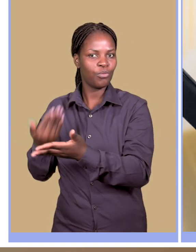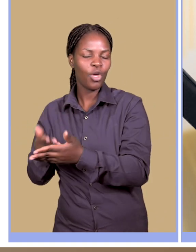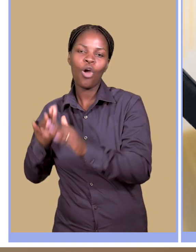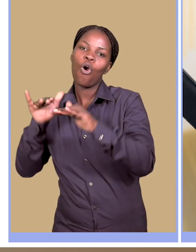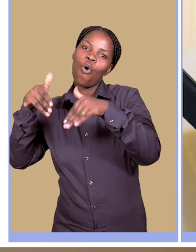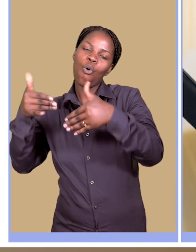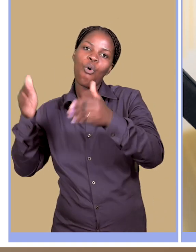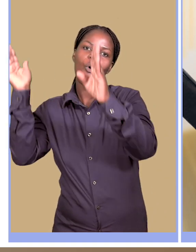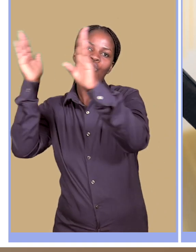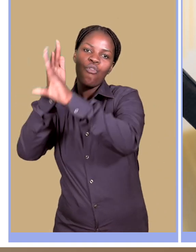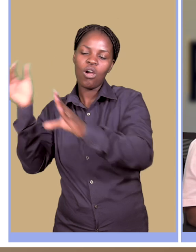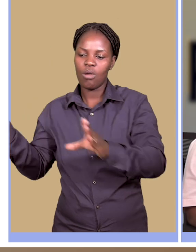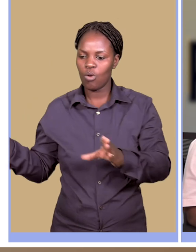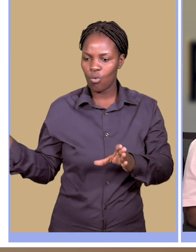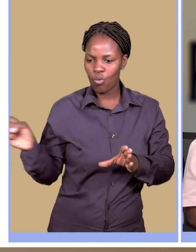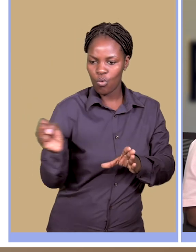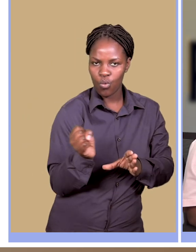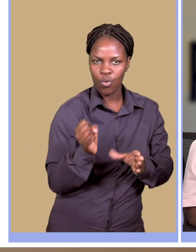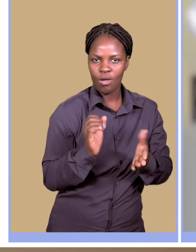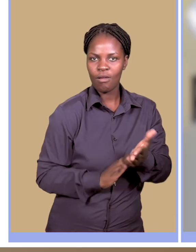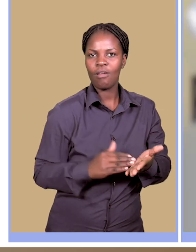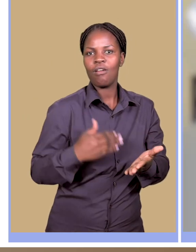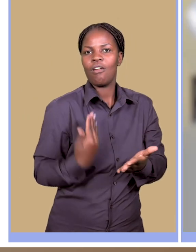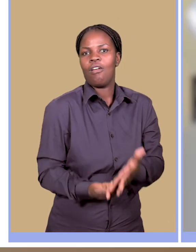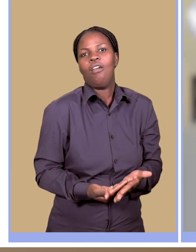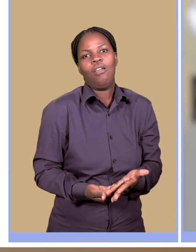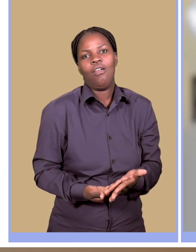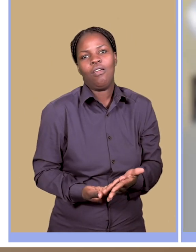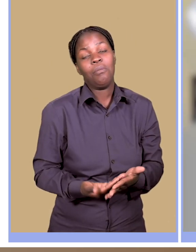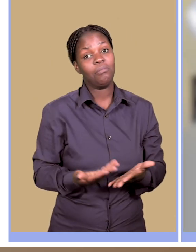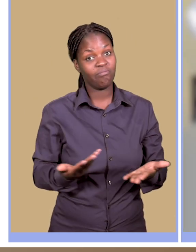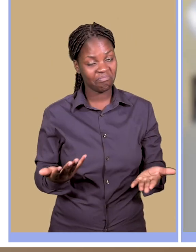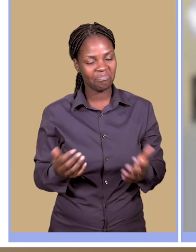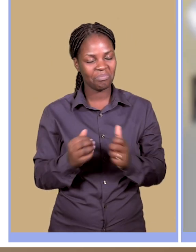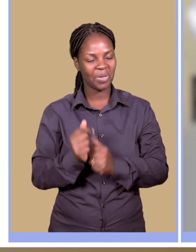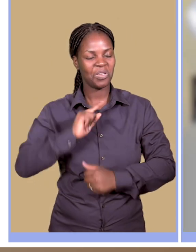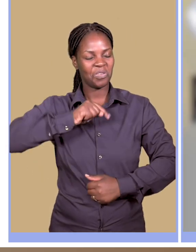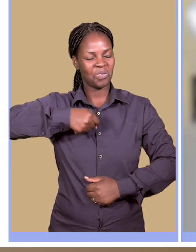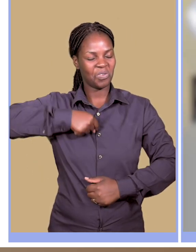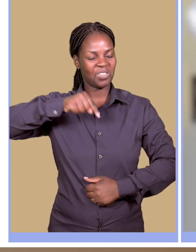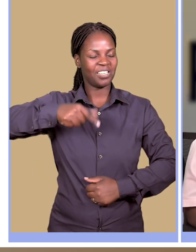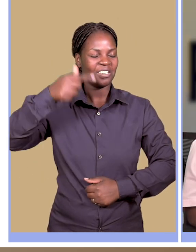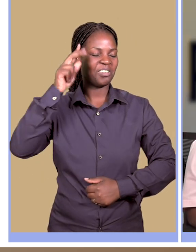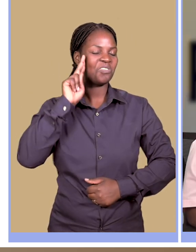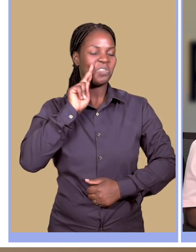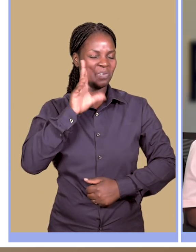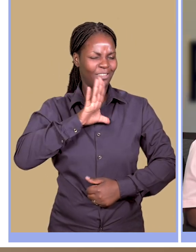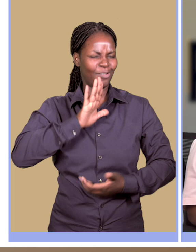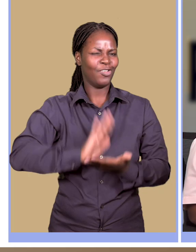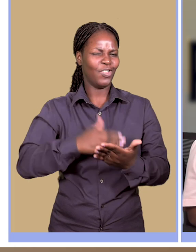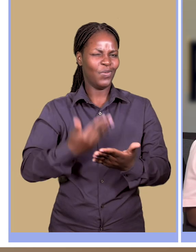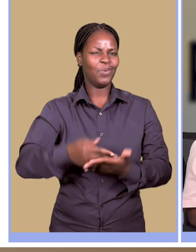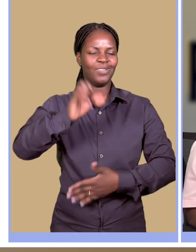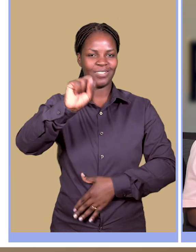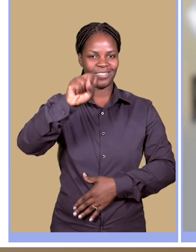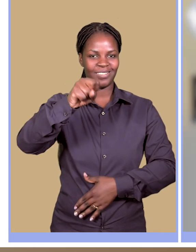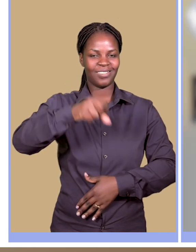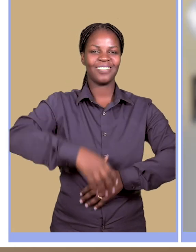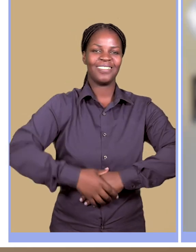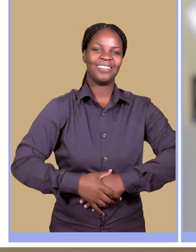um intérprete para esta comunicação. Bom, para nós aqui é uma vantagem. Temos intérpretes de língua de sinais aqui. Assalariados. Pois, exato.